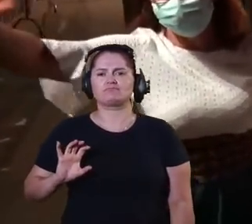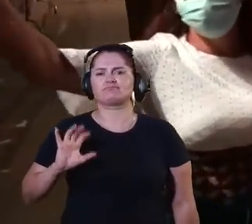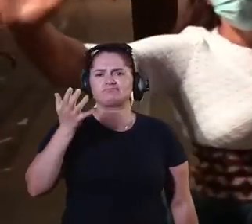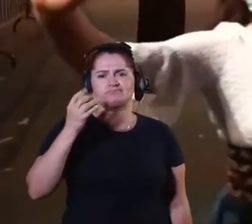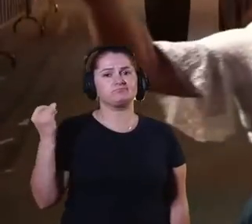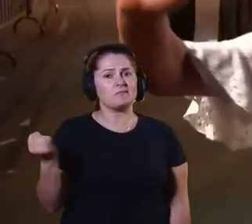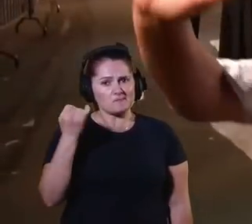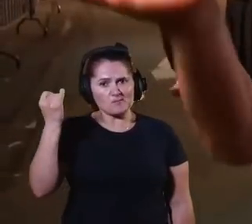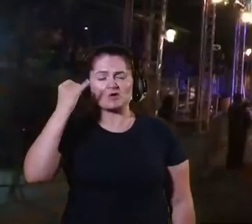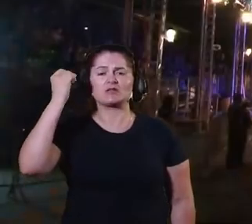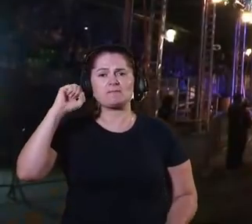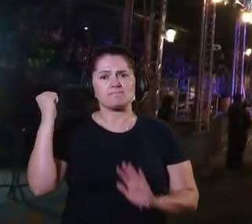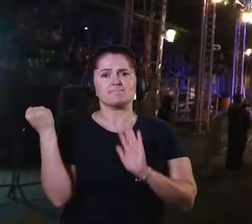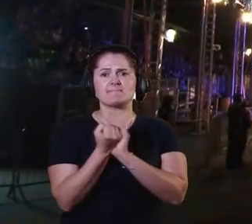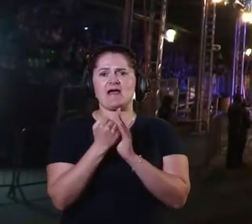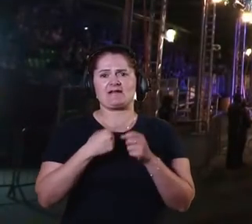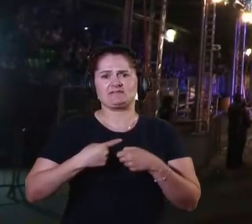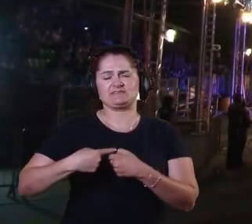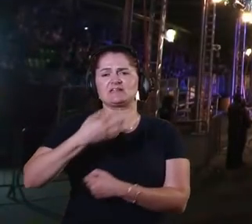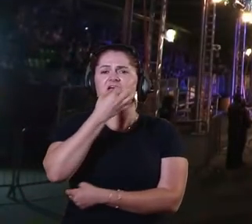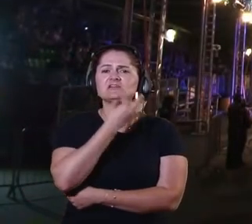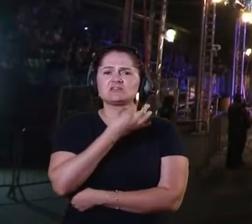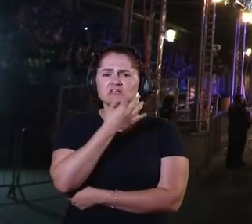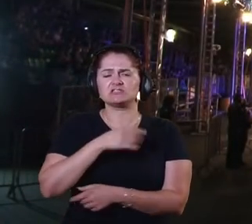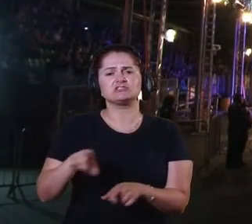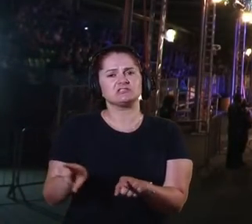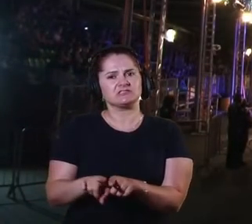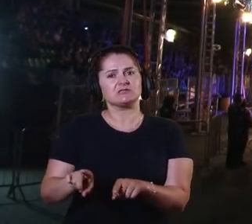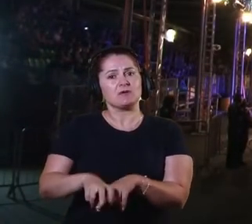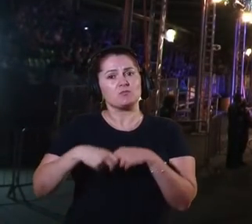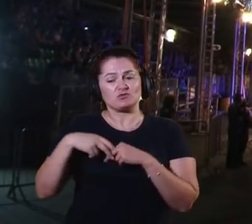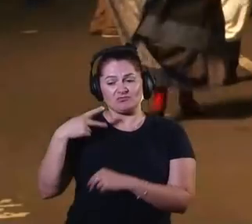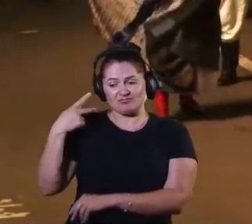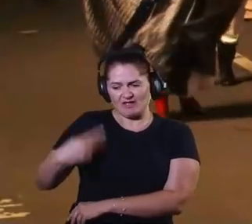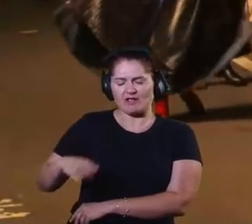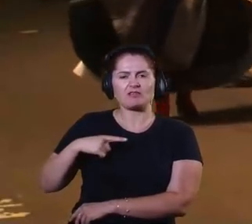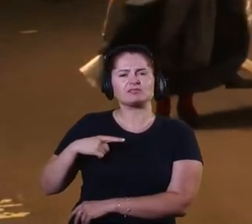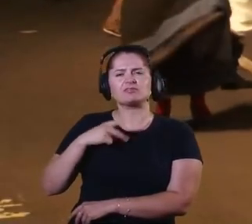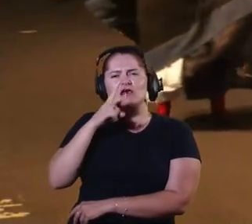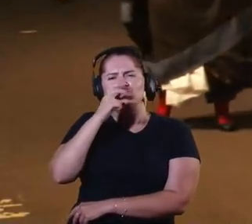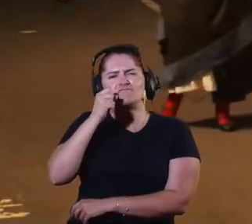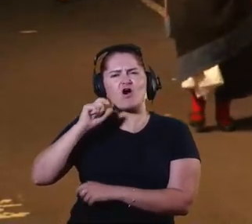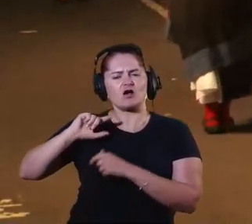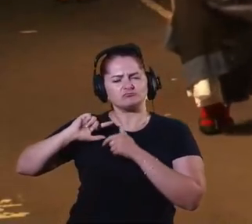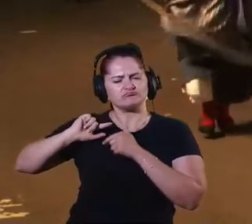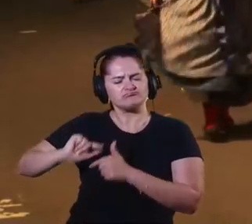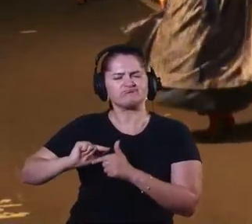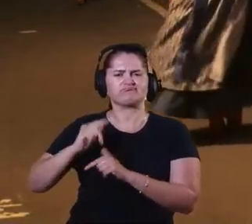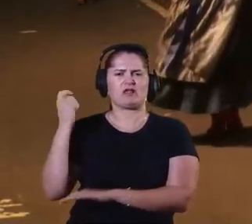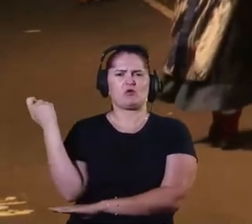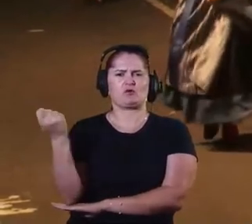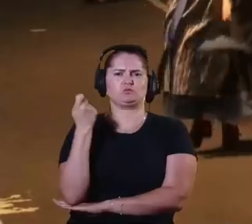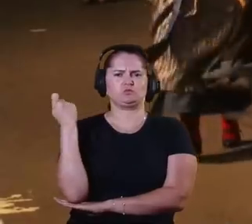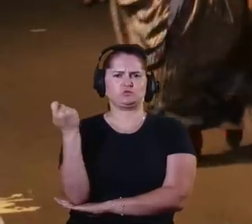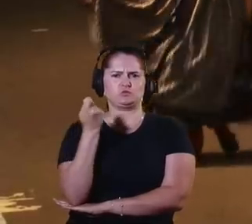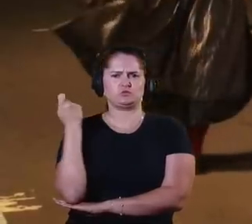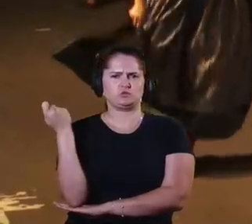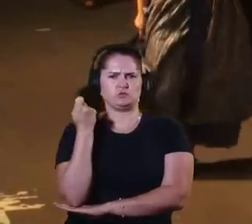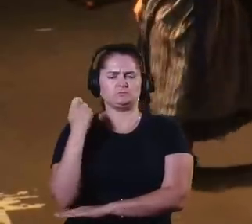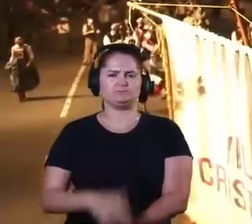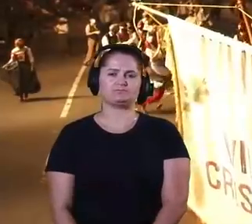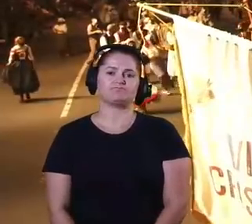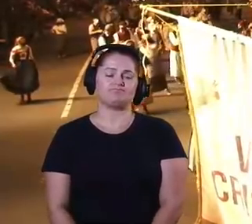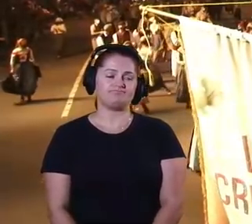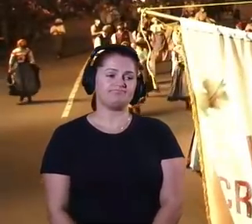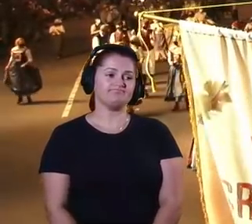uma região exatamente onde se cultua as tradições do Rio Grande com mais ênfase. Kátia, o italiano, diversas etnias vocês